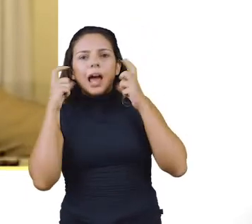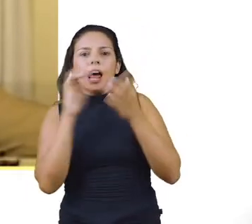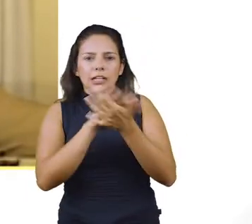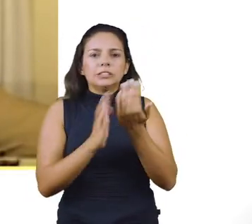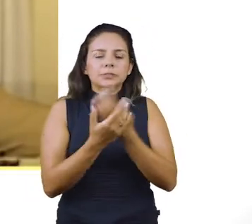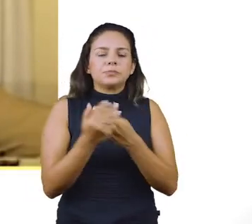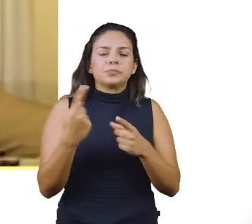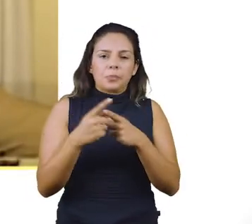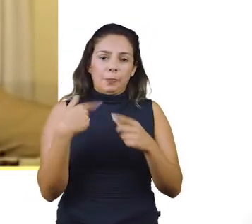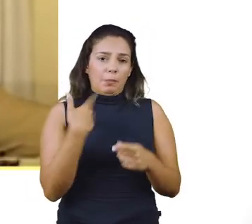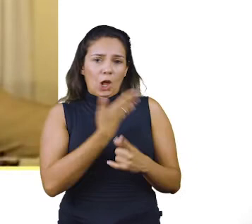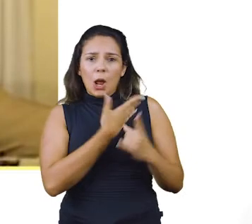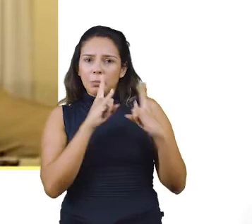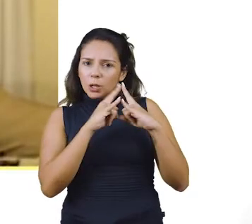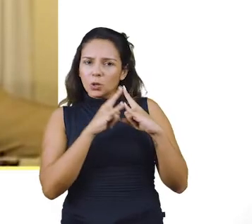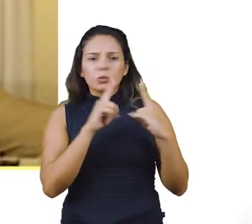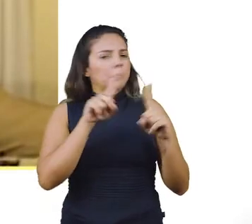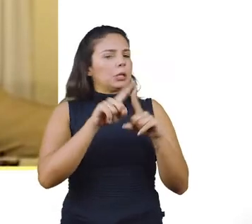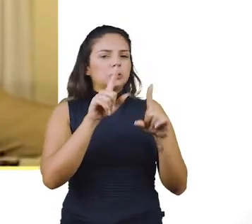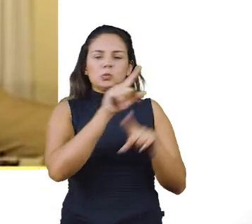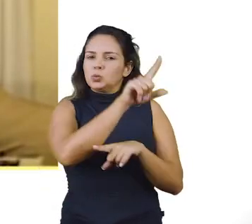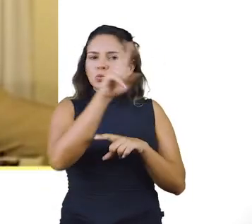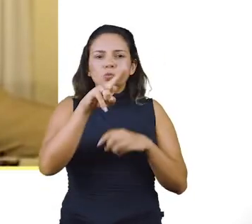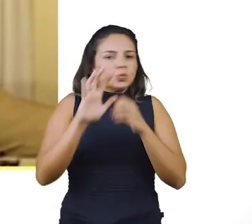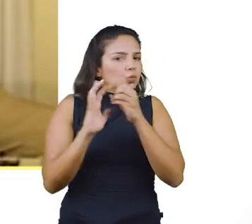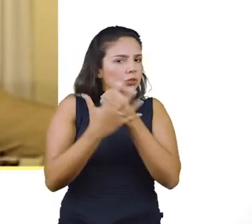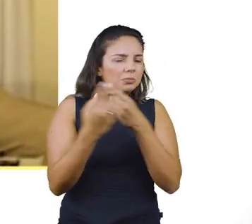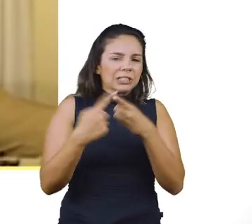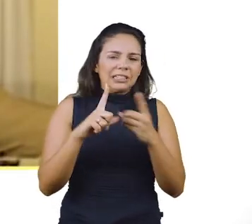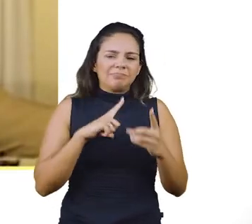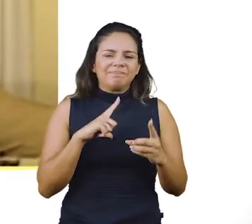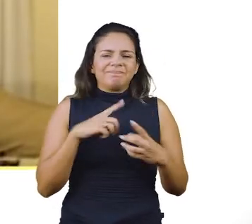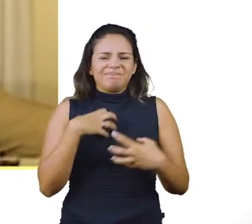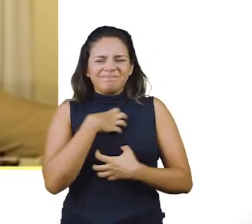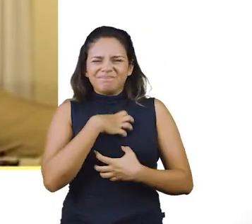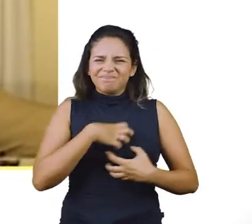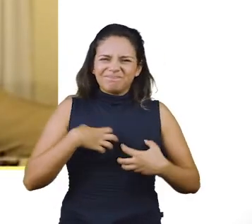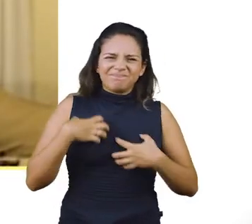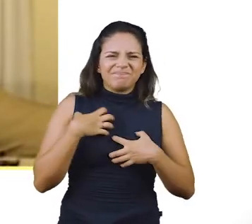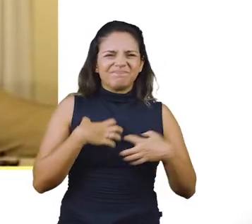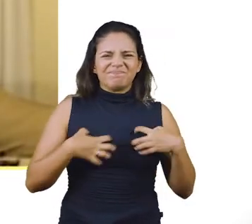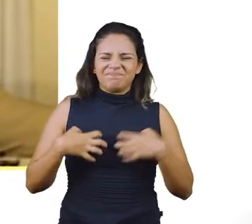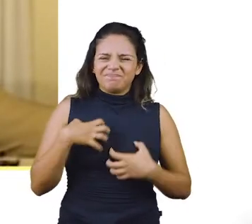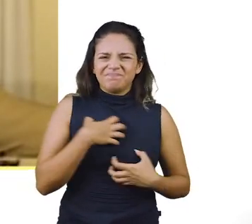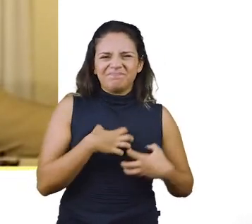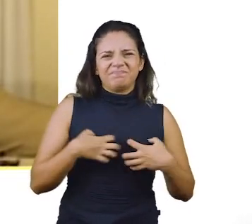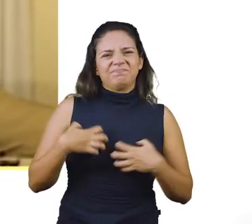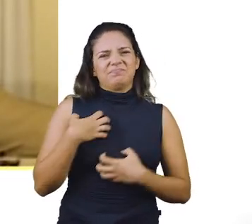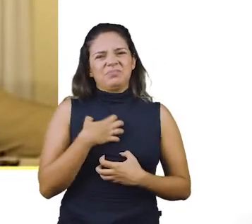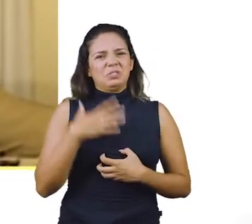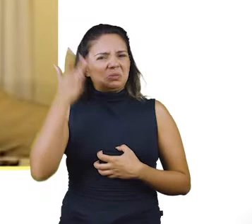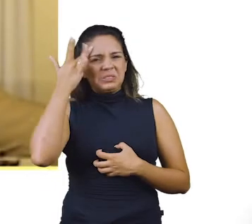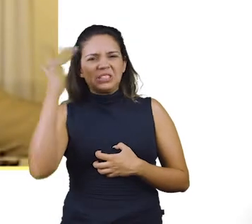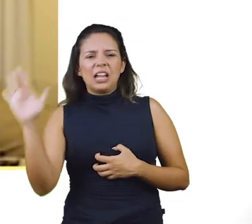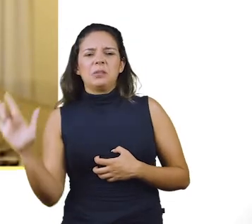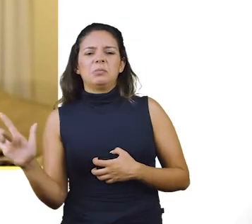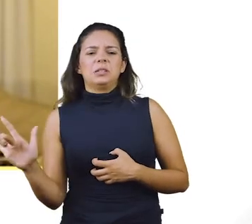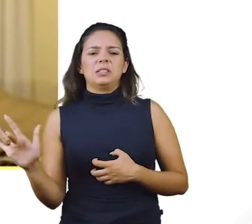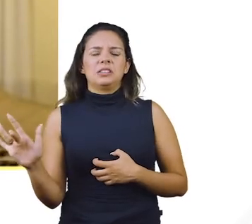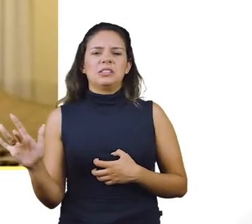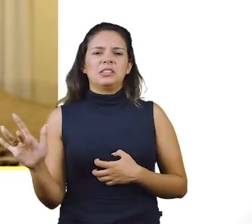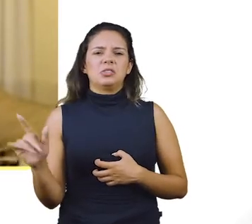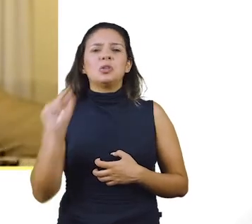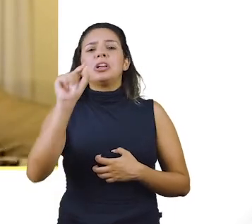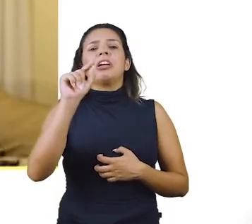teve, mas vivendo esse momento de angústia mesmo, e o momento é realmente de angústia, a gente não sabe